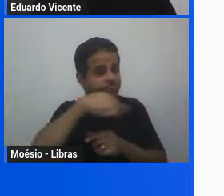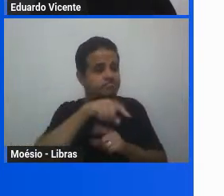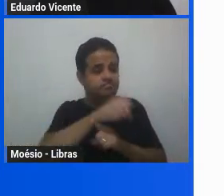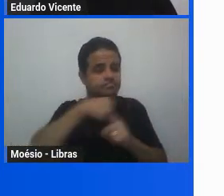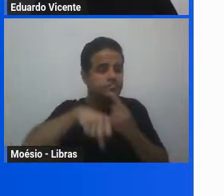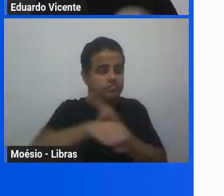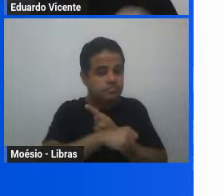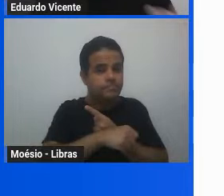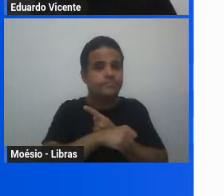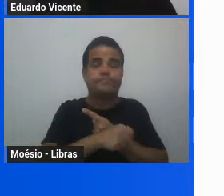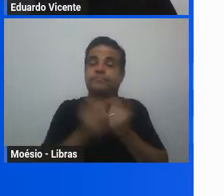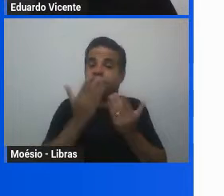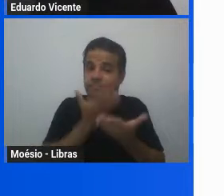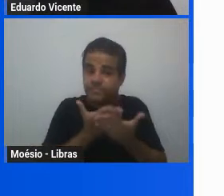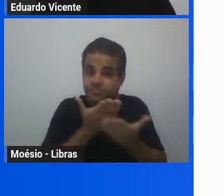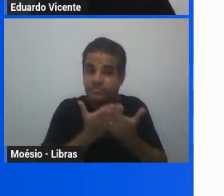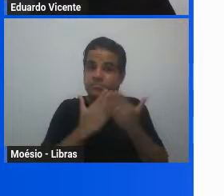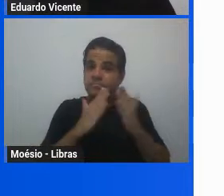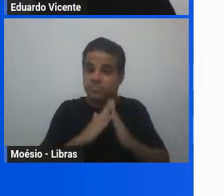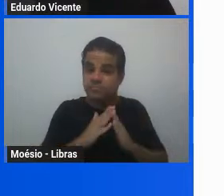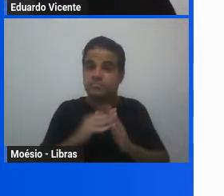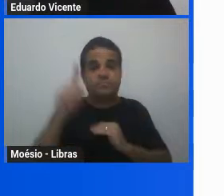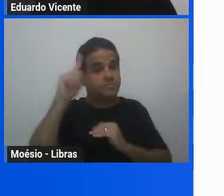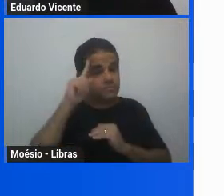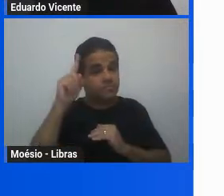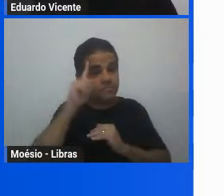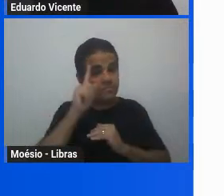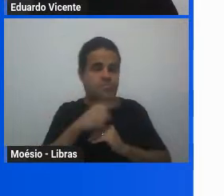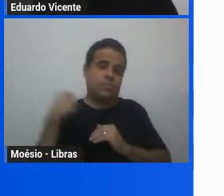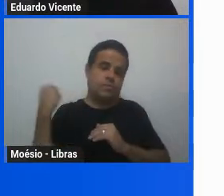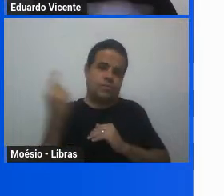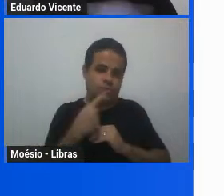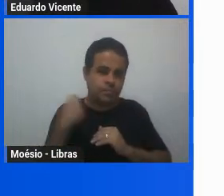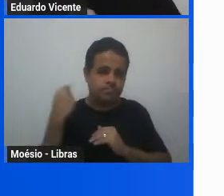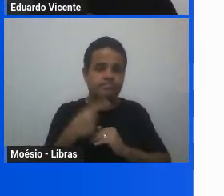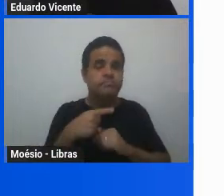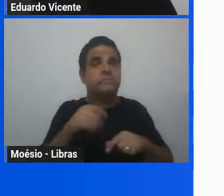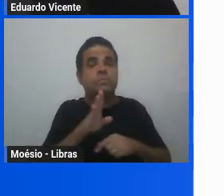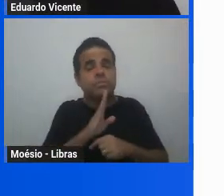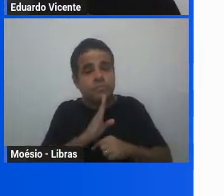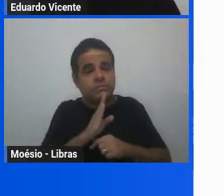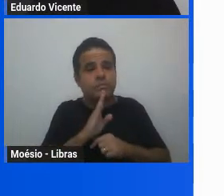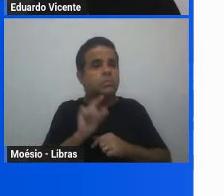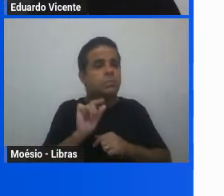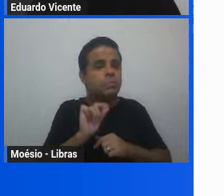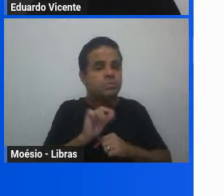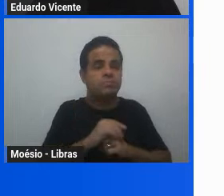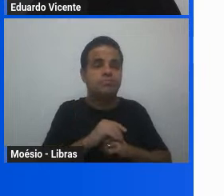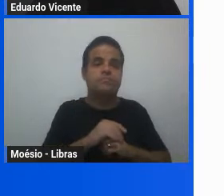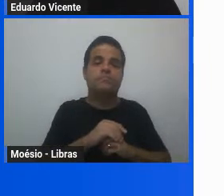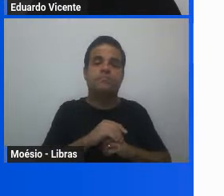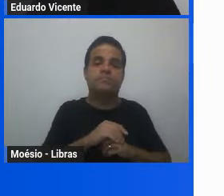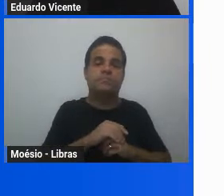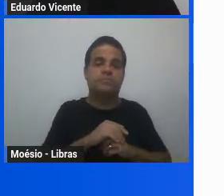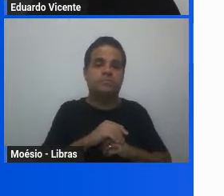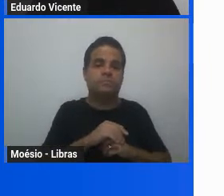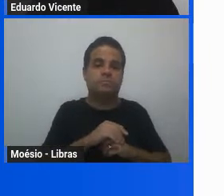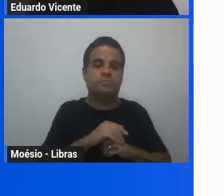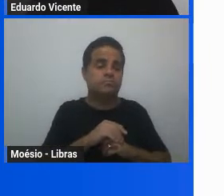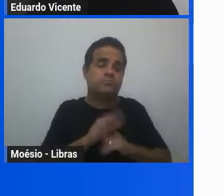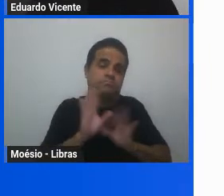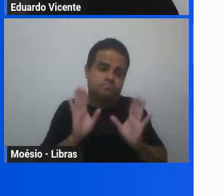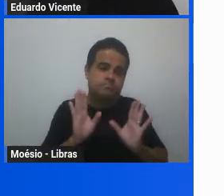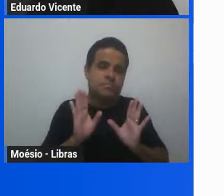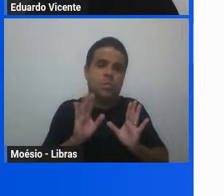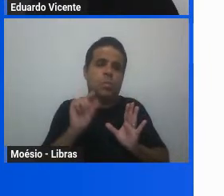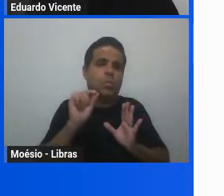sociedade, na escola, no nosso dia a dia, né? Então a gente precisa conhecer um pouquinho deles, né? Bom, primeiro, o